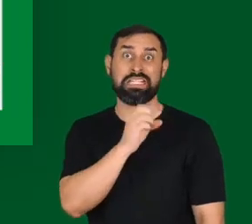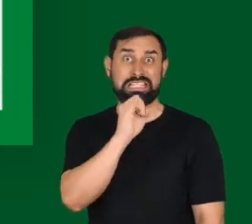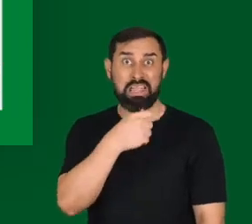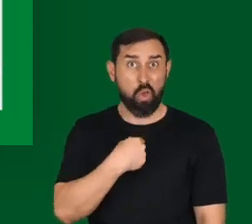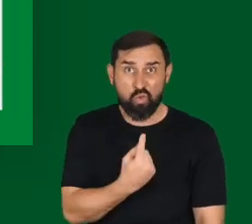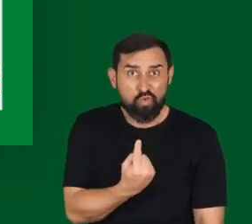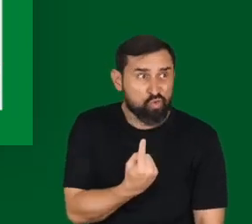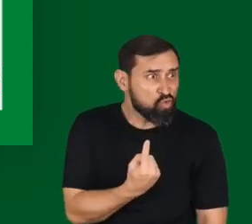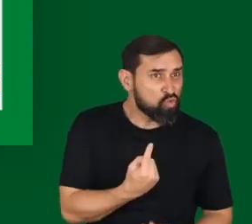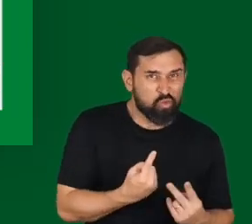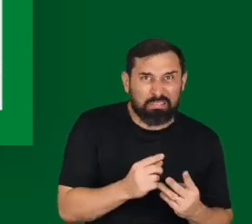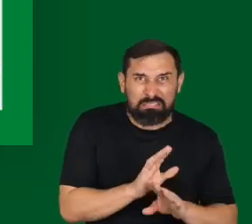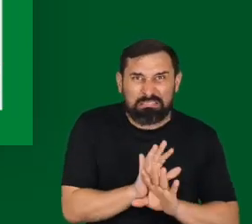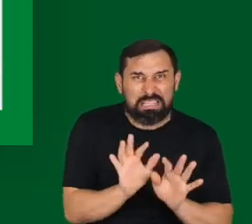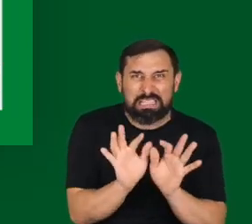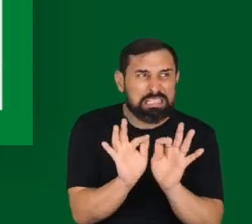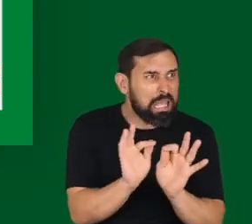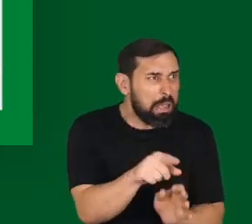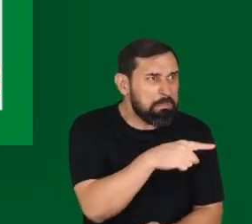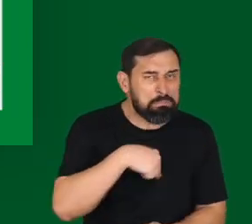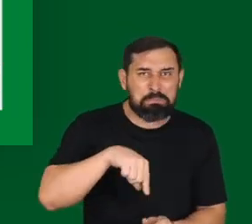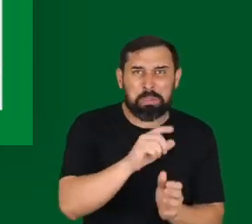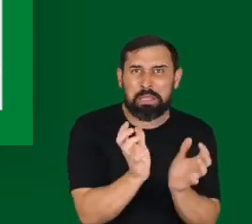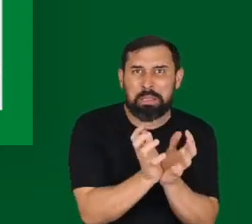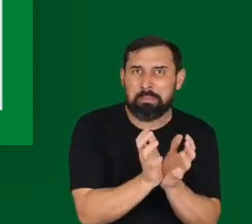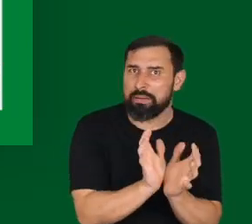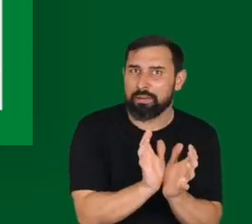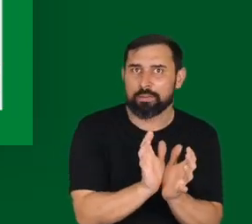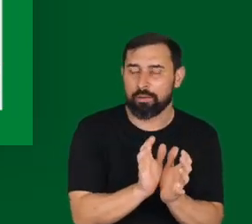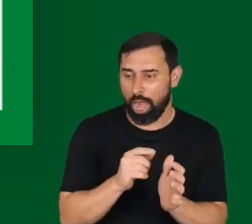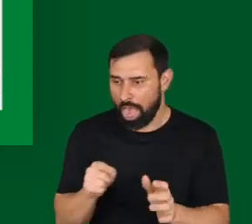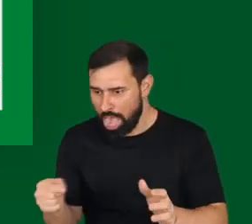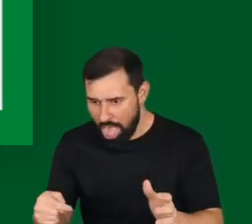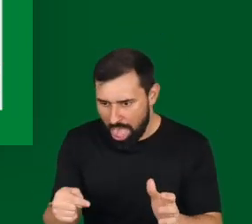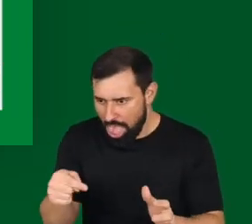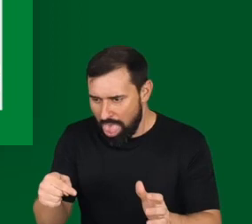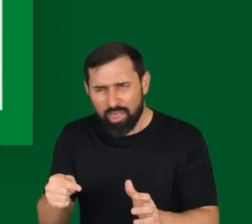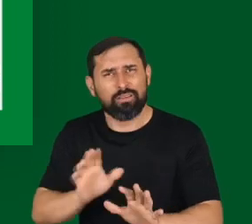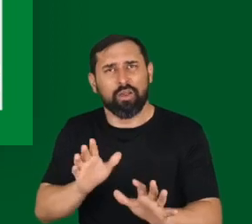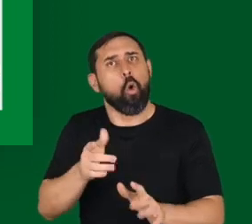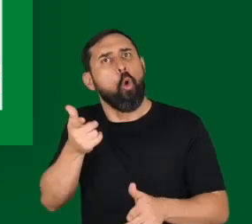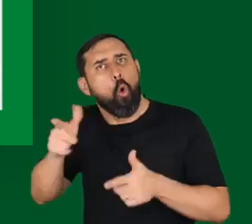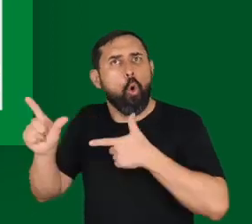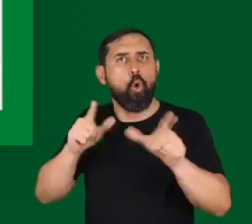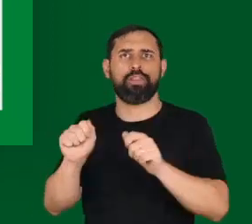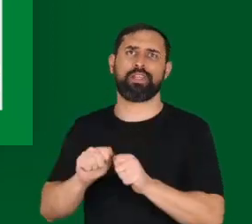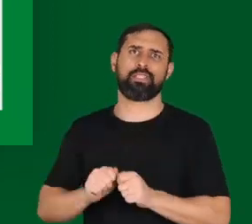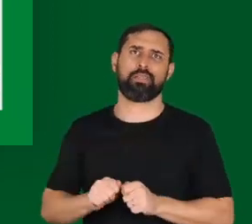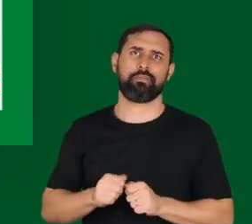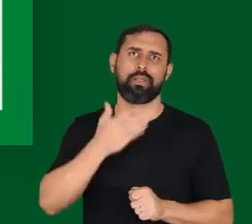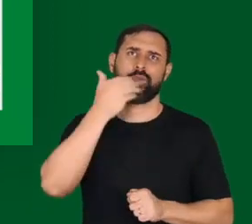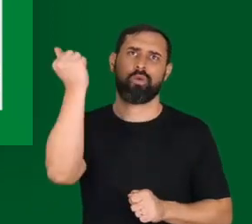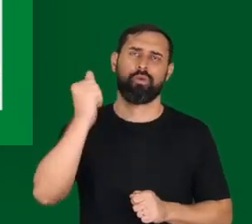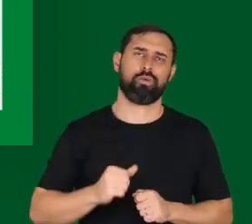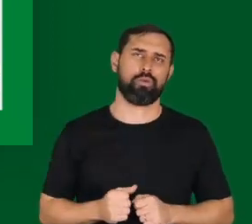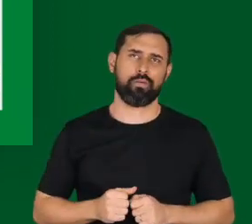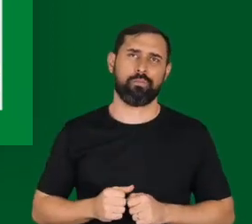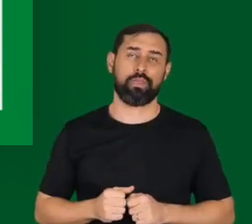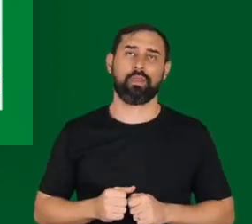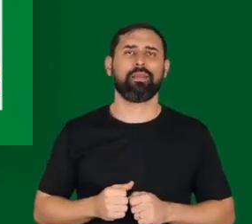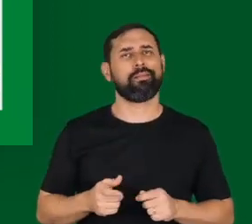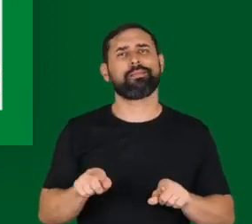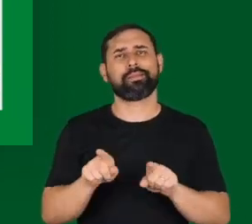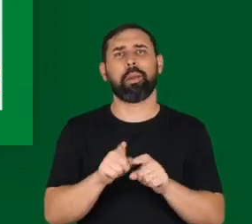esse acesso, ok, beleza. Quando eu não tenho mãos na cena, eu não vou perder tempo realmente pensando aí nesse acesso,